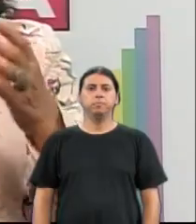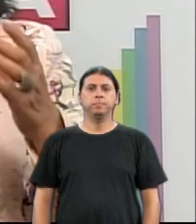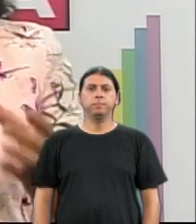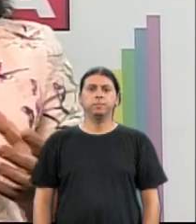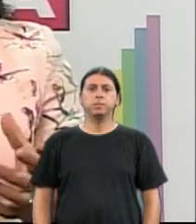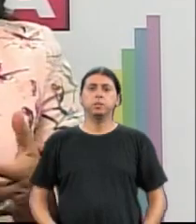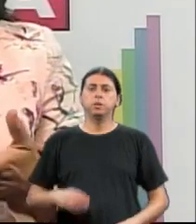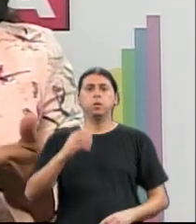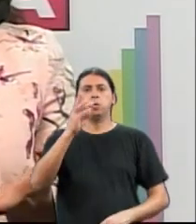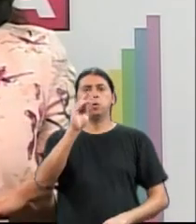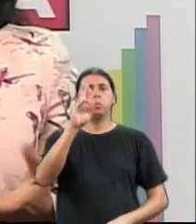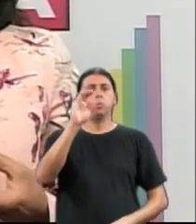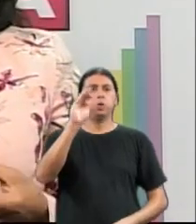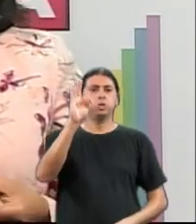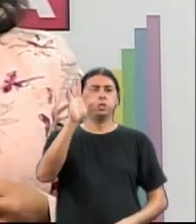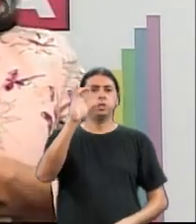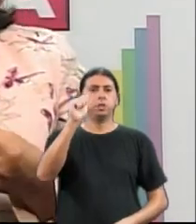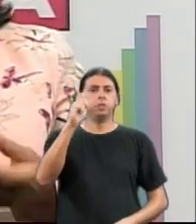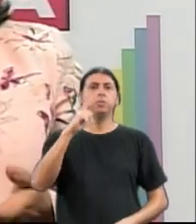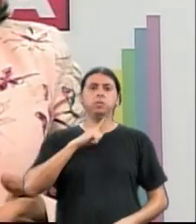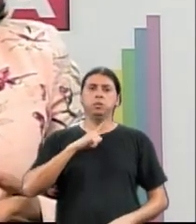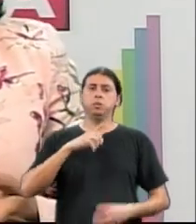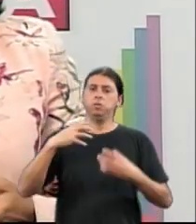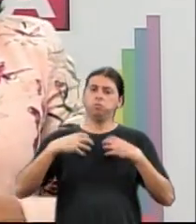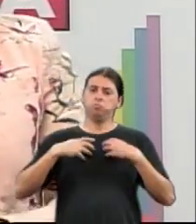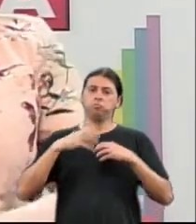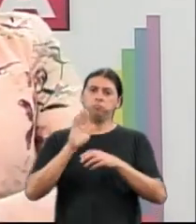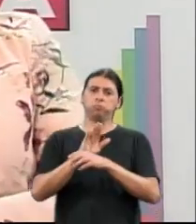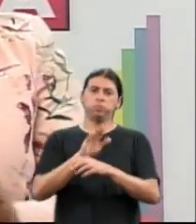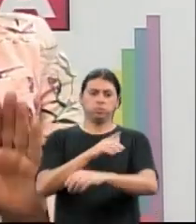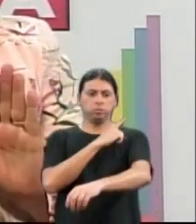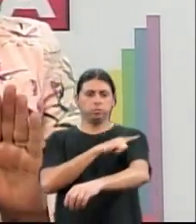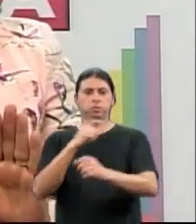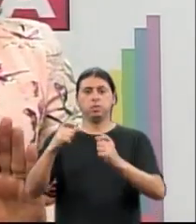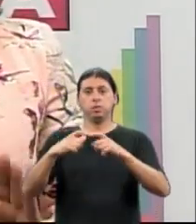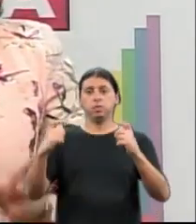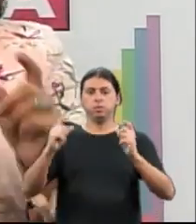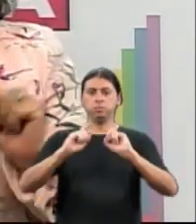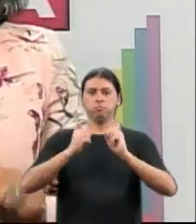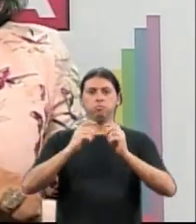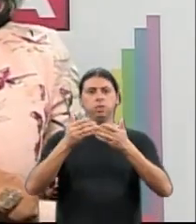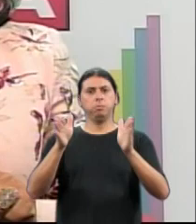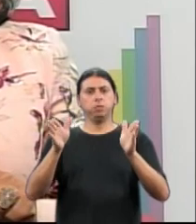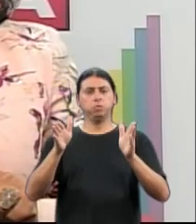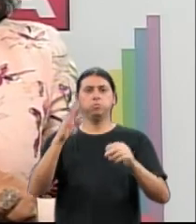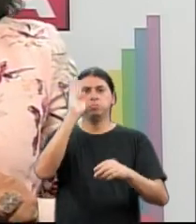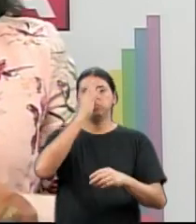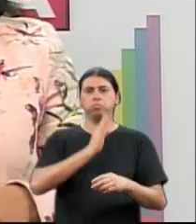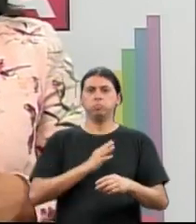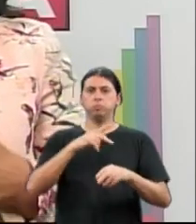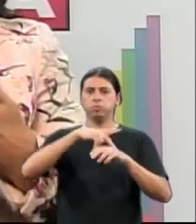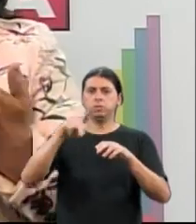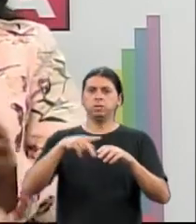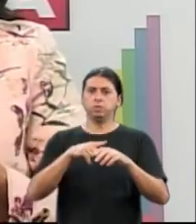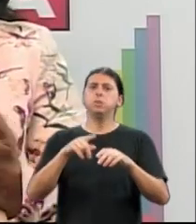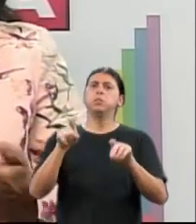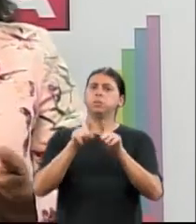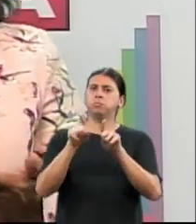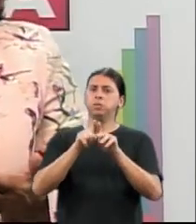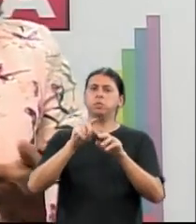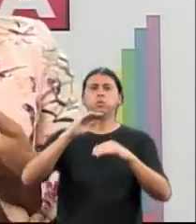A robótica como forma de auxiliar na educação é um dos grandes debates abertos no Brasil. Em países